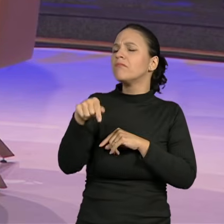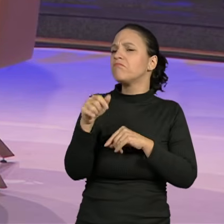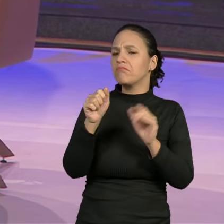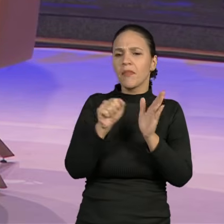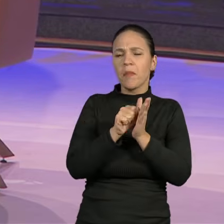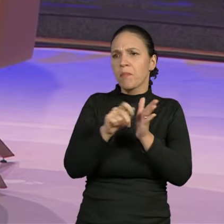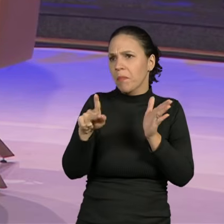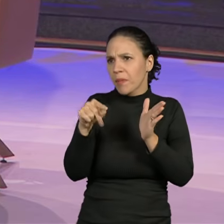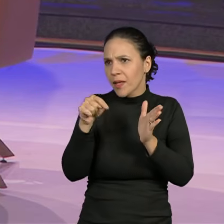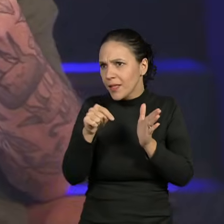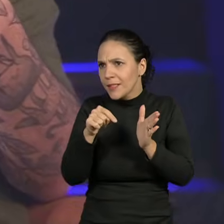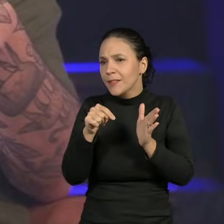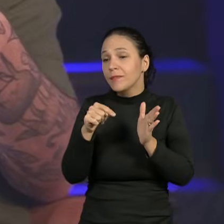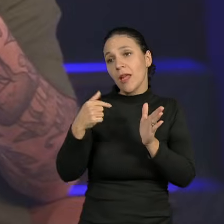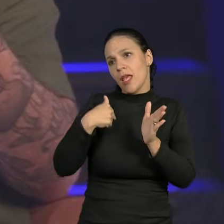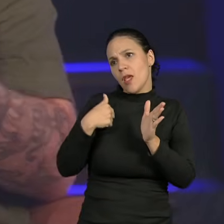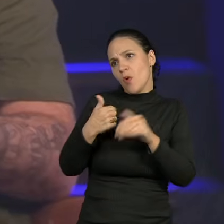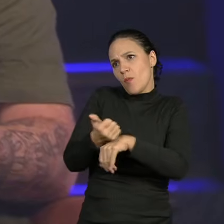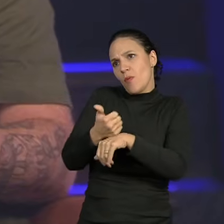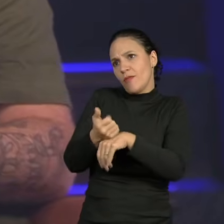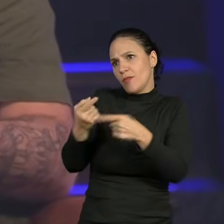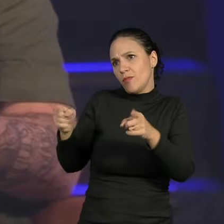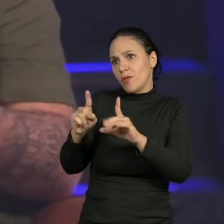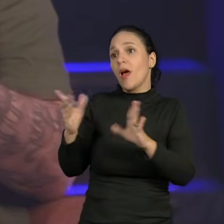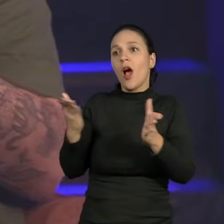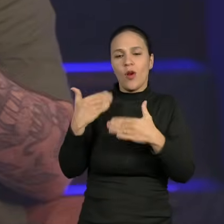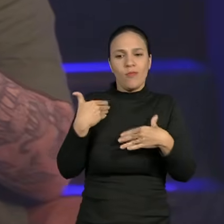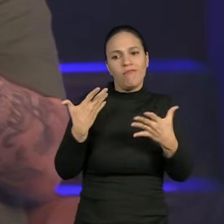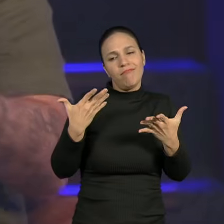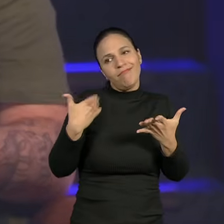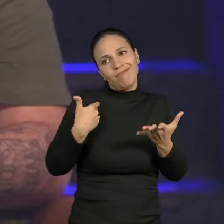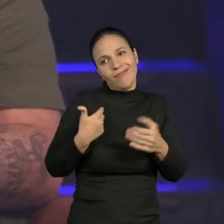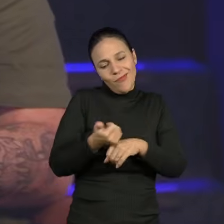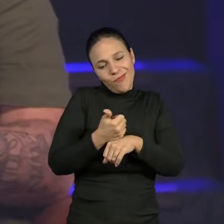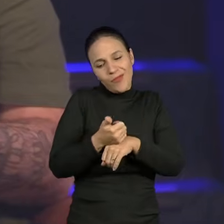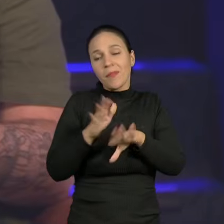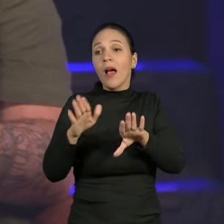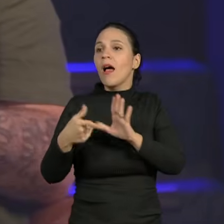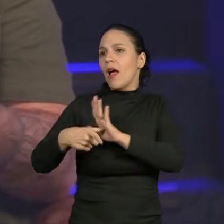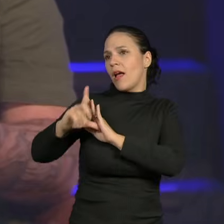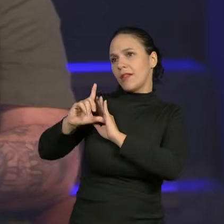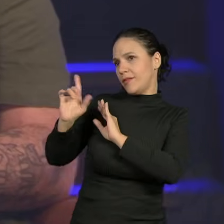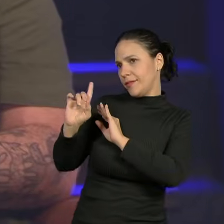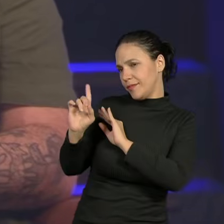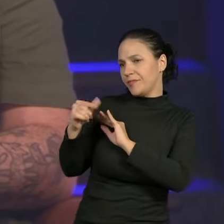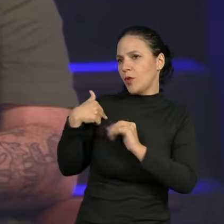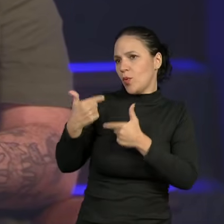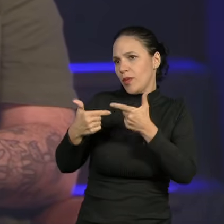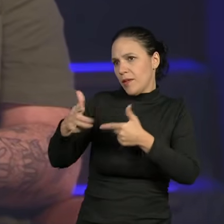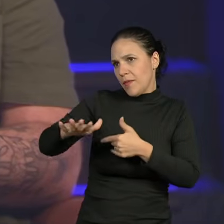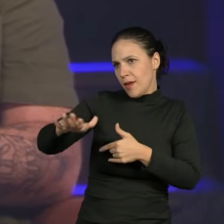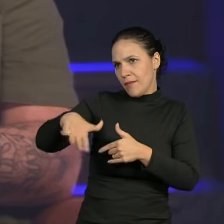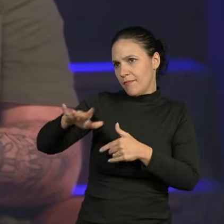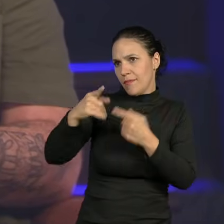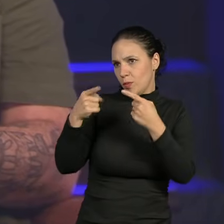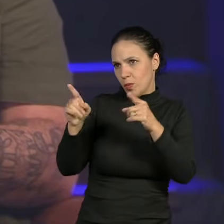eu sempre não sou músico profissional, hoje sou, mas na época não trabalhava com isso.